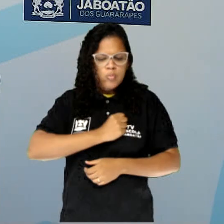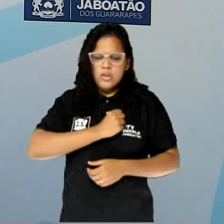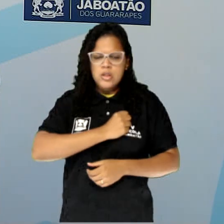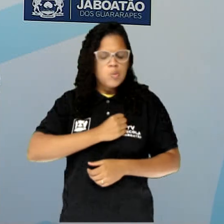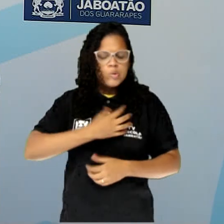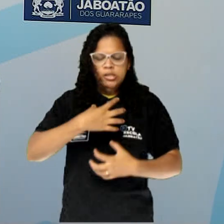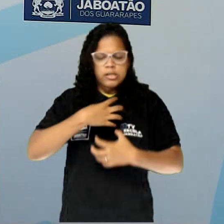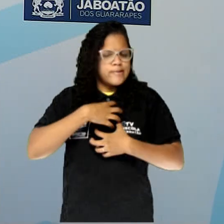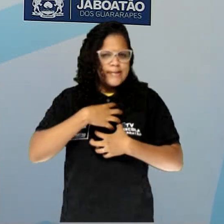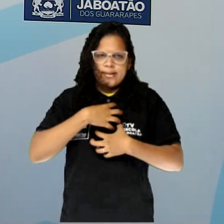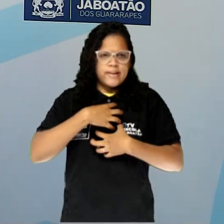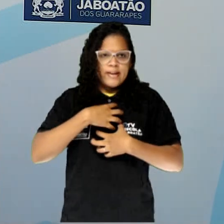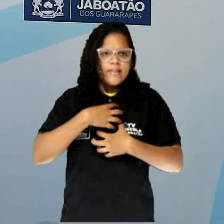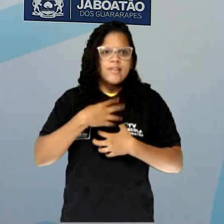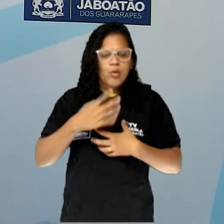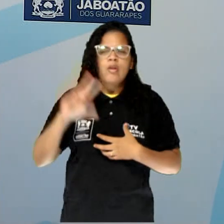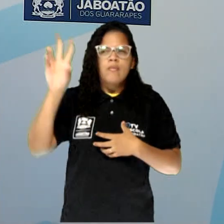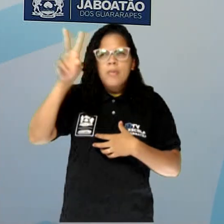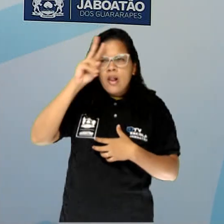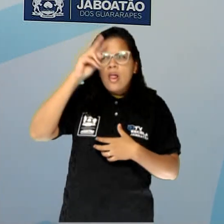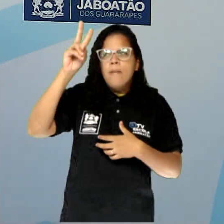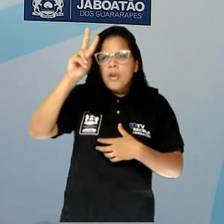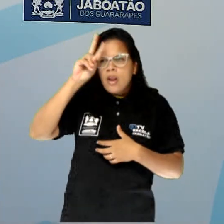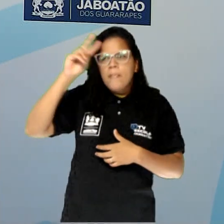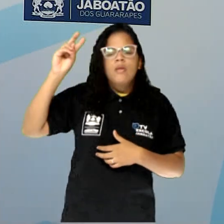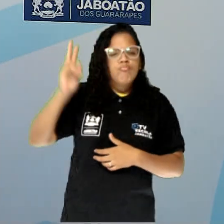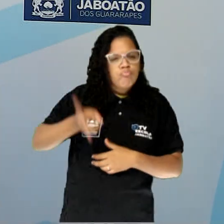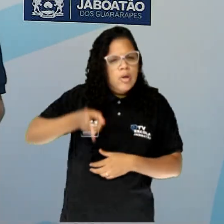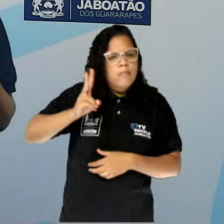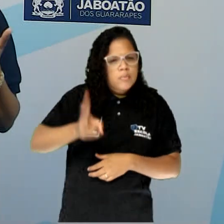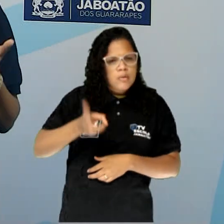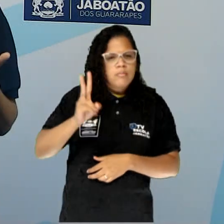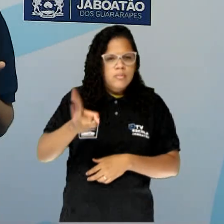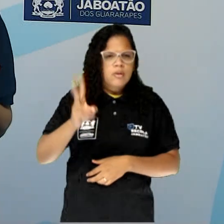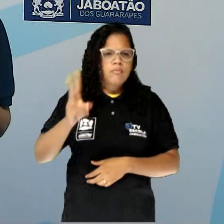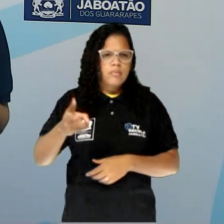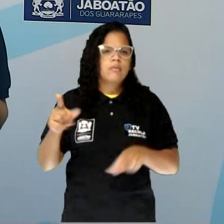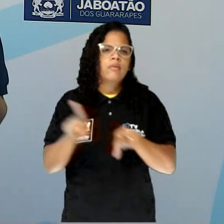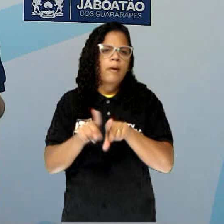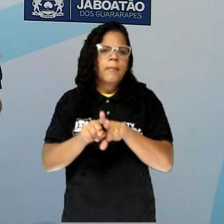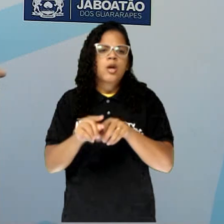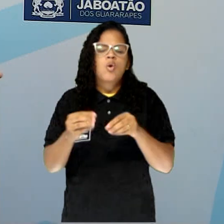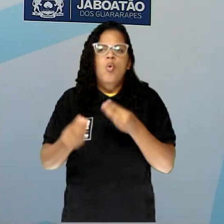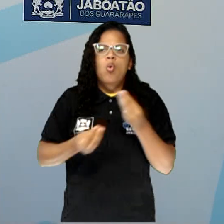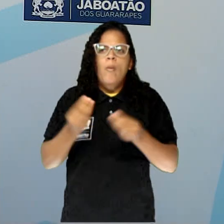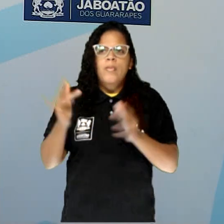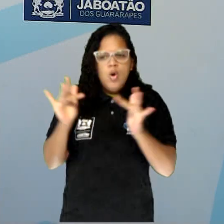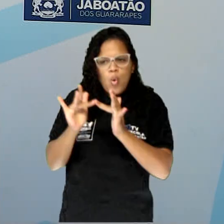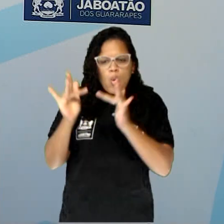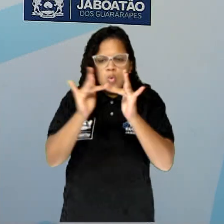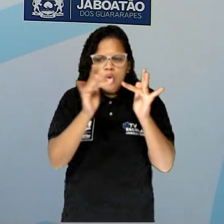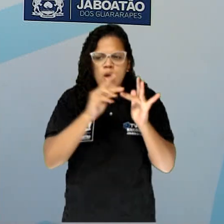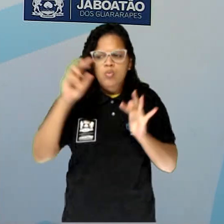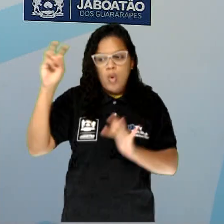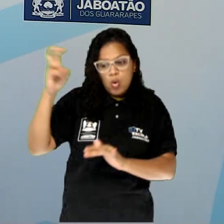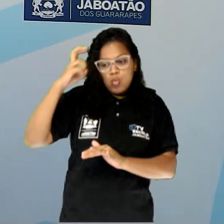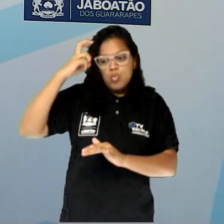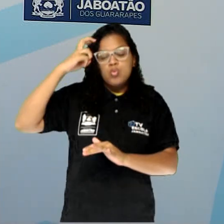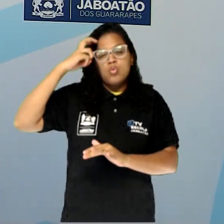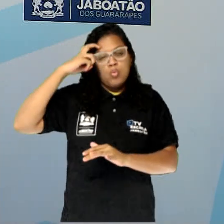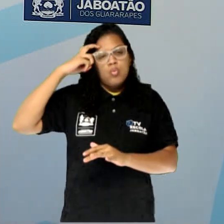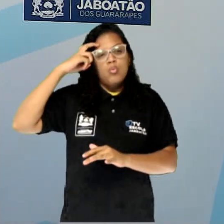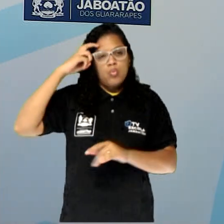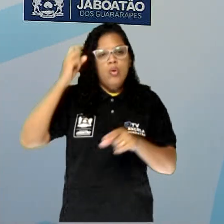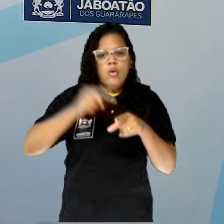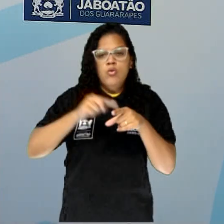de onde eles vieram. Outra forma também de vivenciar a cultura de alguns bairros é realizando, por